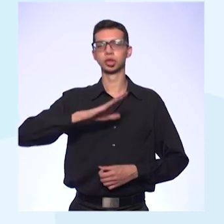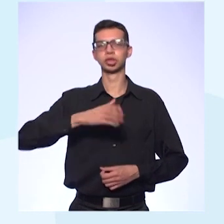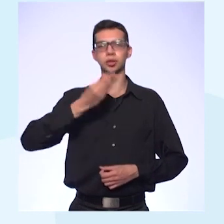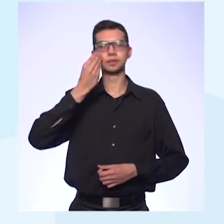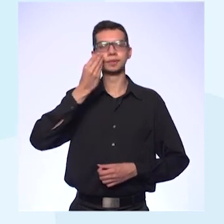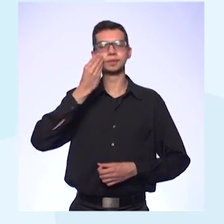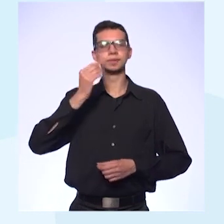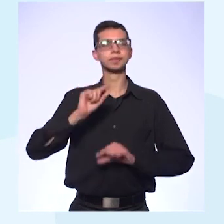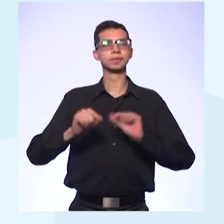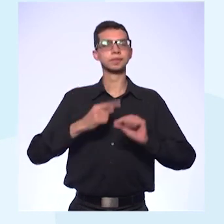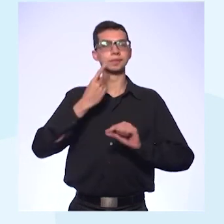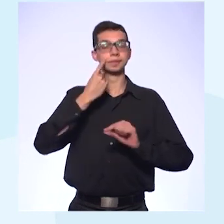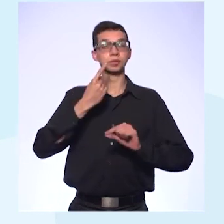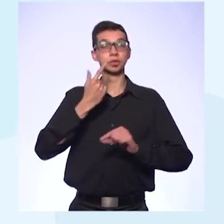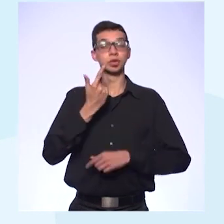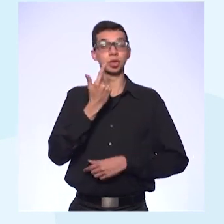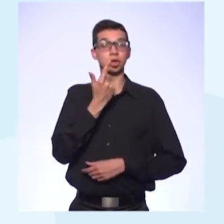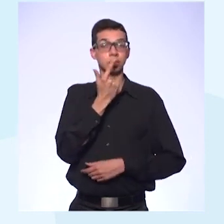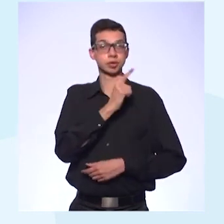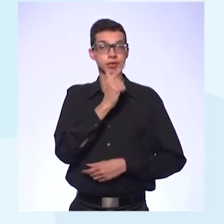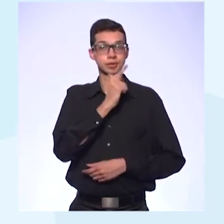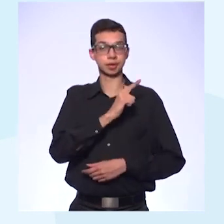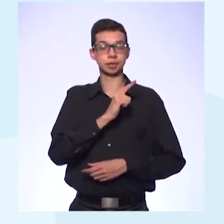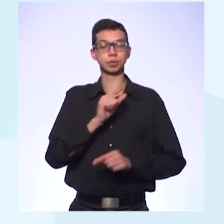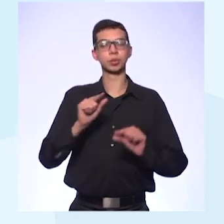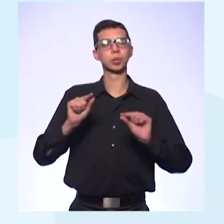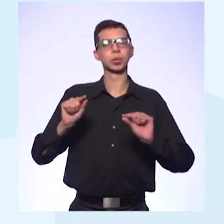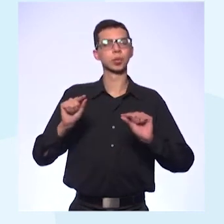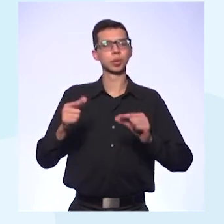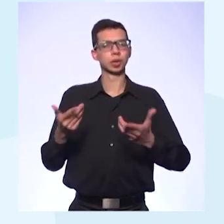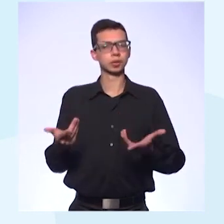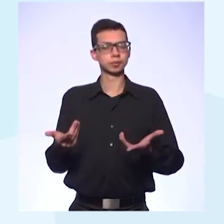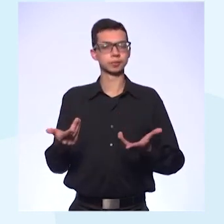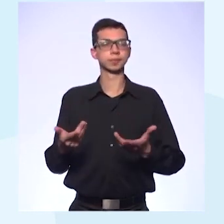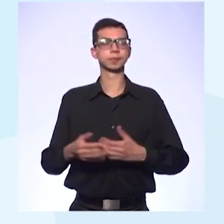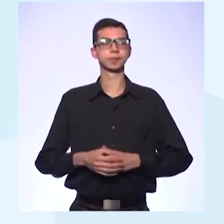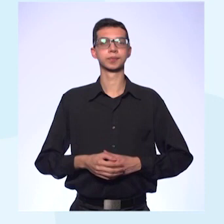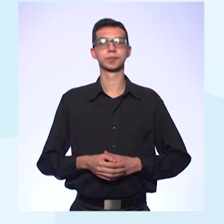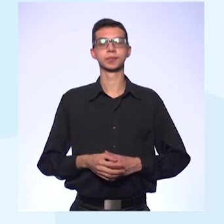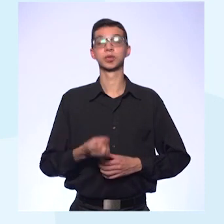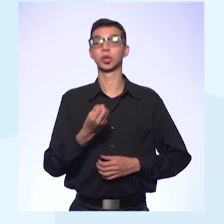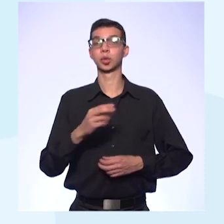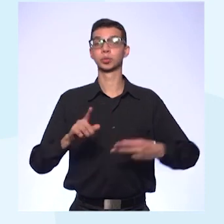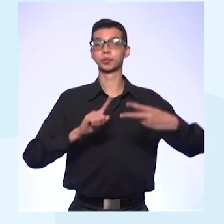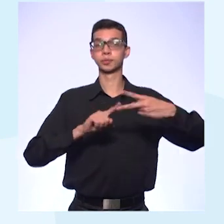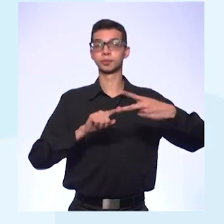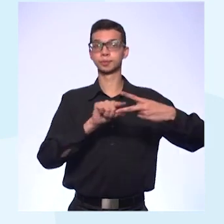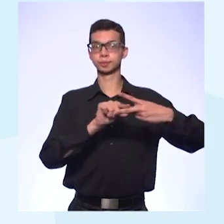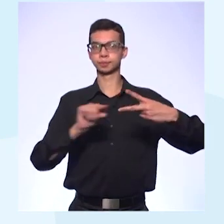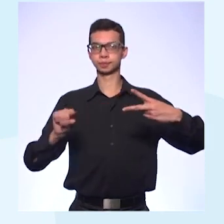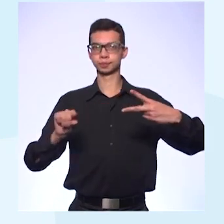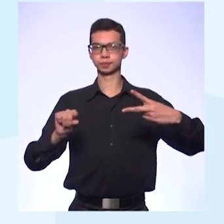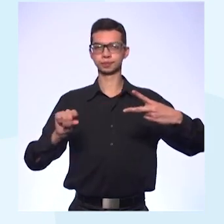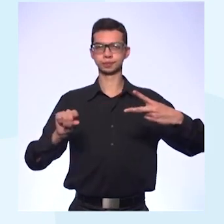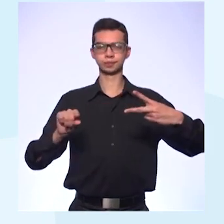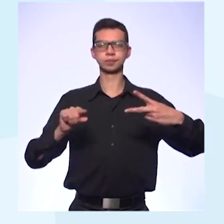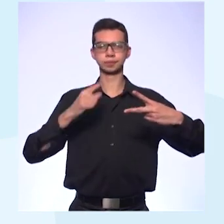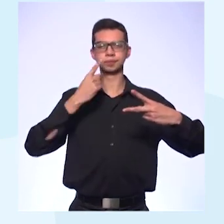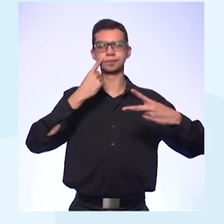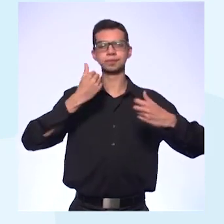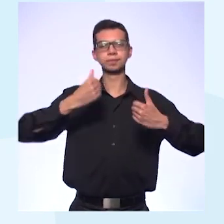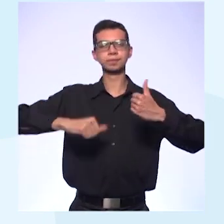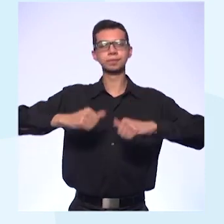para encontrar resultados. Ou você pode falar, experiments are used for finding results. Experimentos são usados